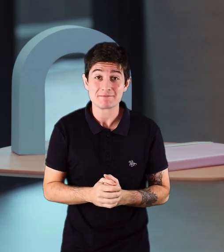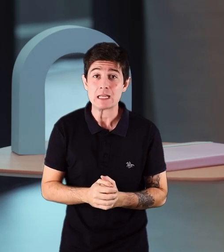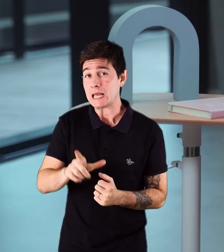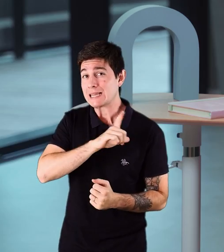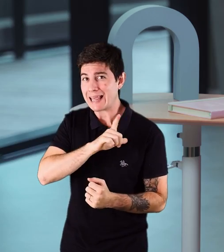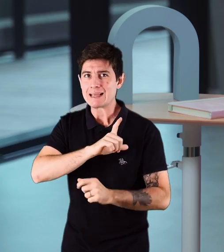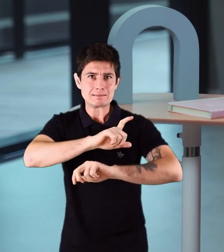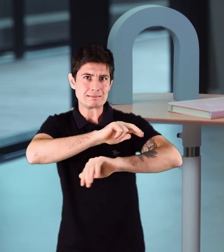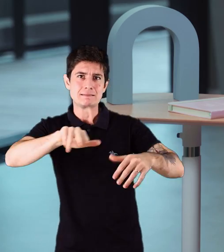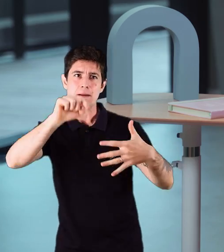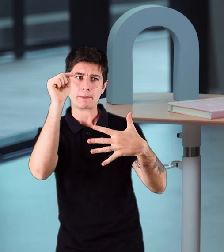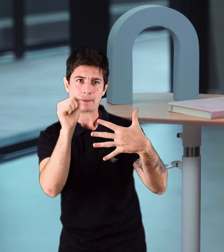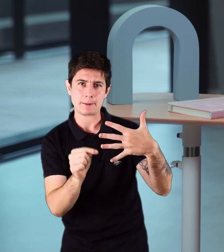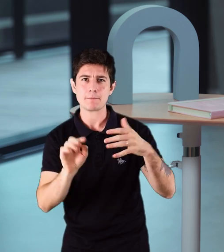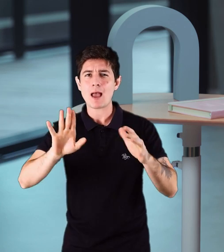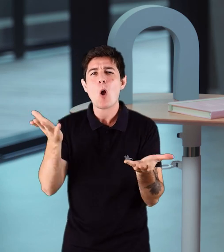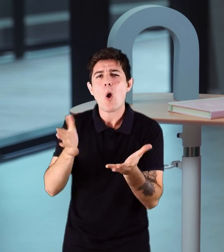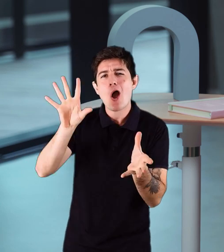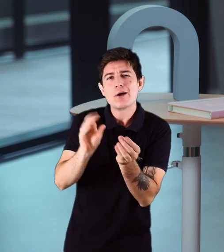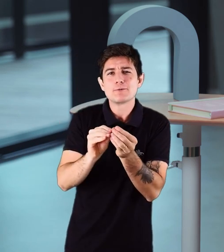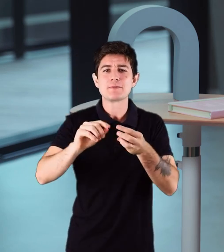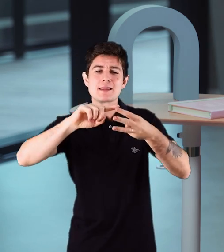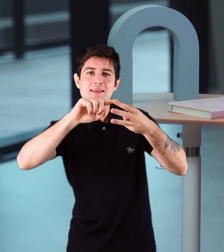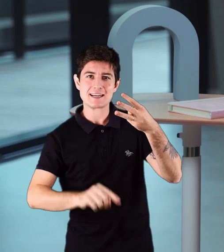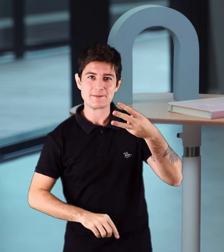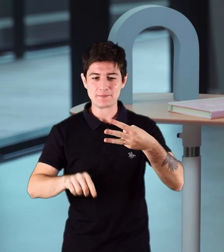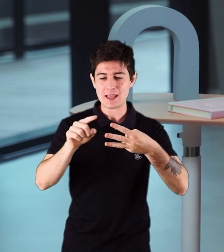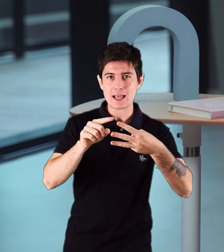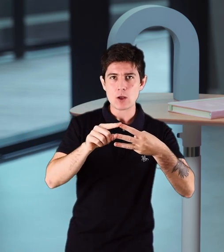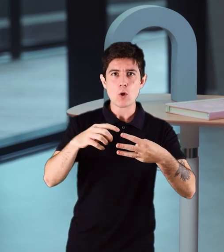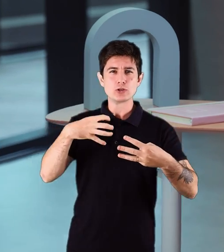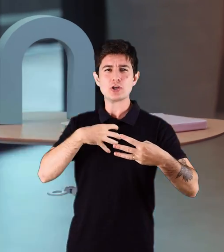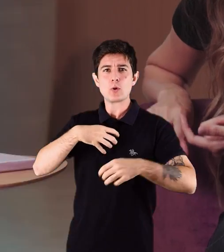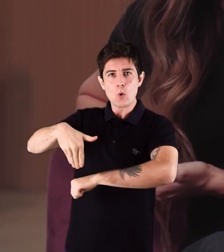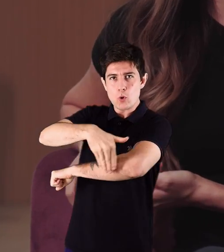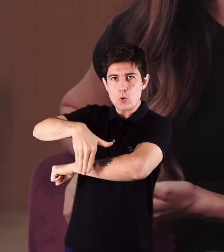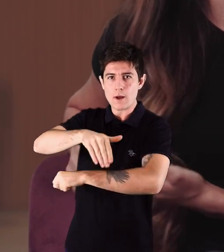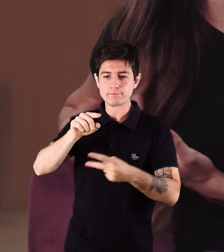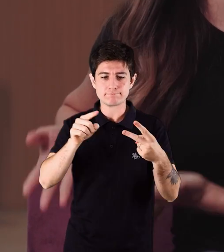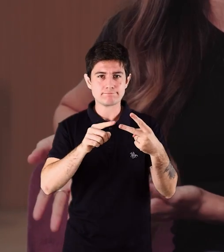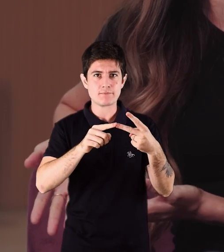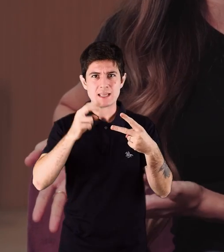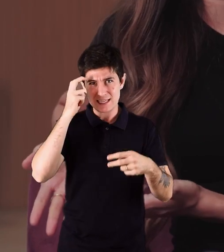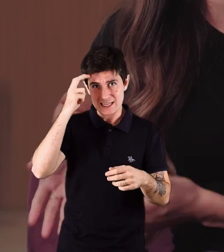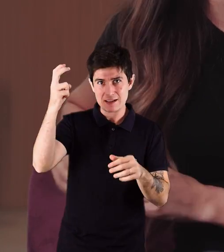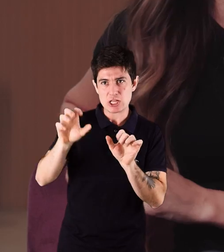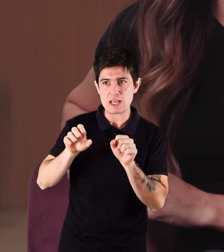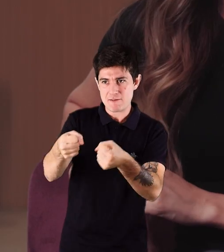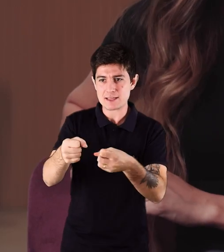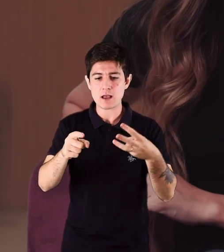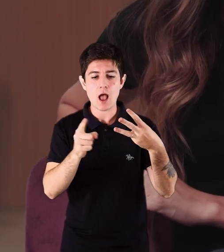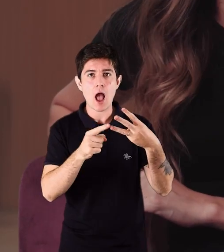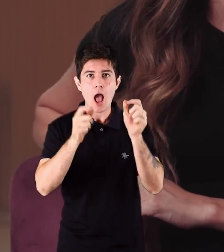a segurança. Ele engloba um monte de coisa, mas hoje eu vou te contar sobre três funções: o modo rua, as defesas inteligentes e